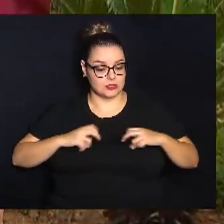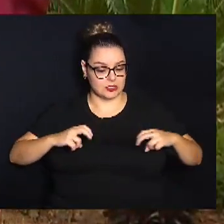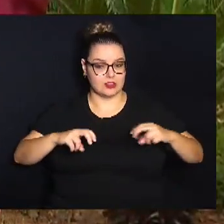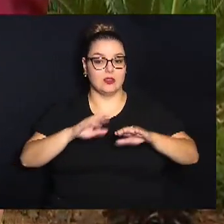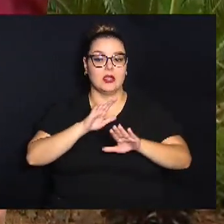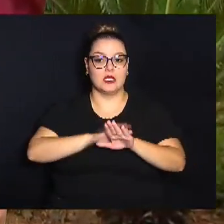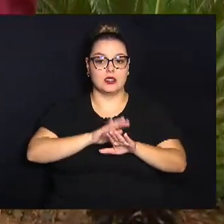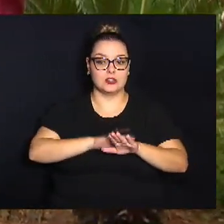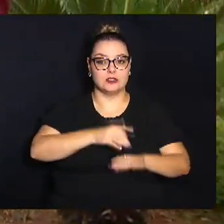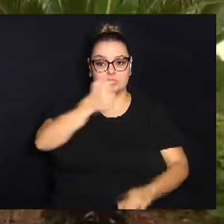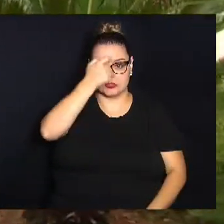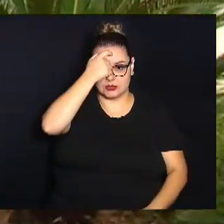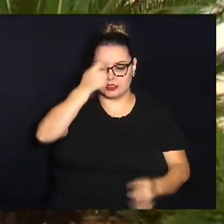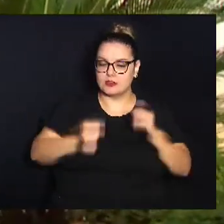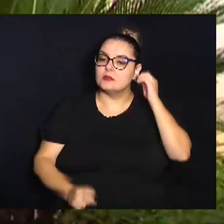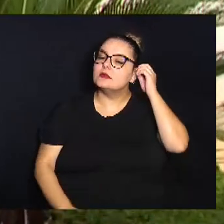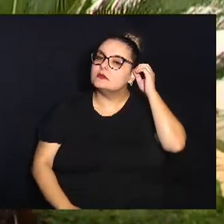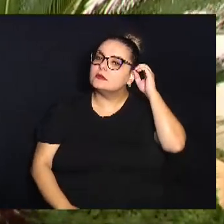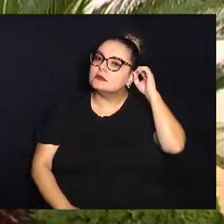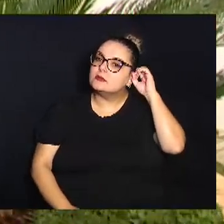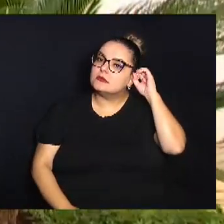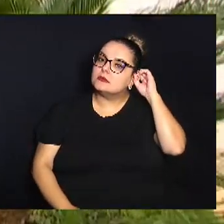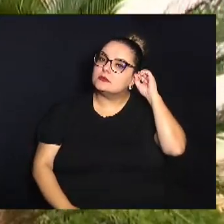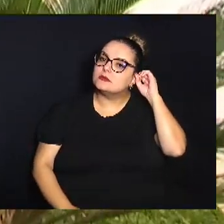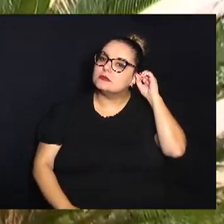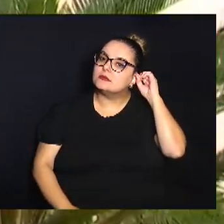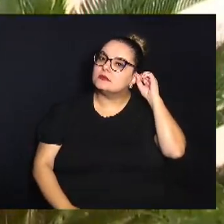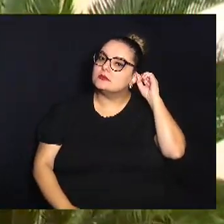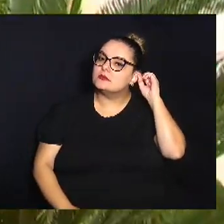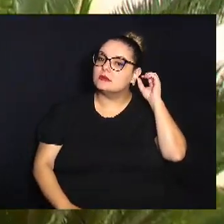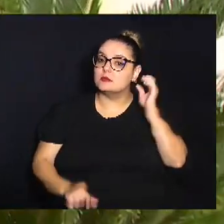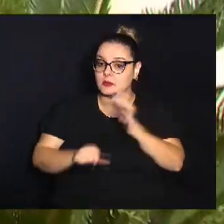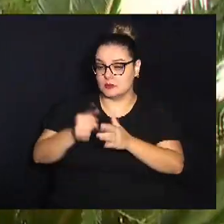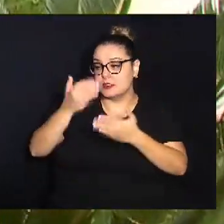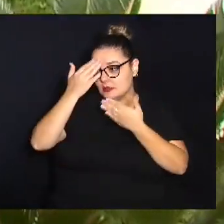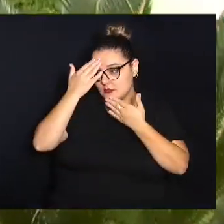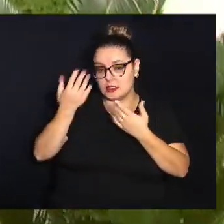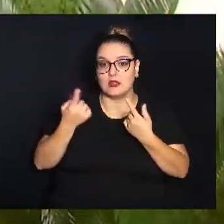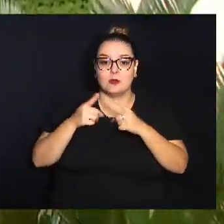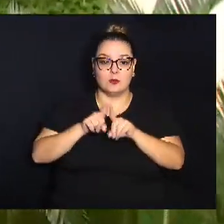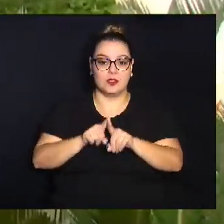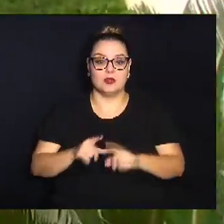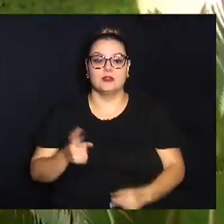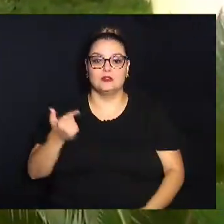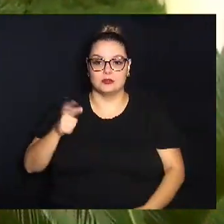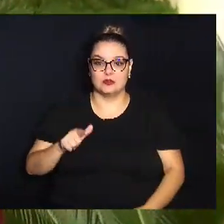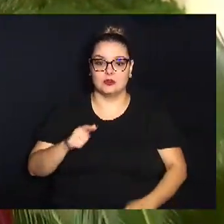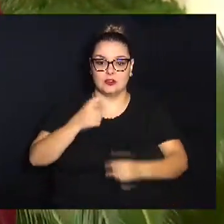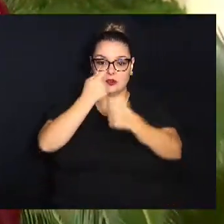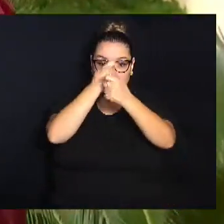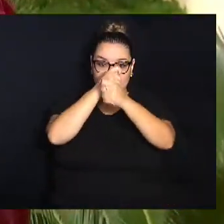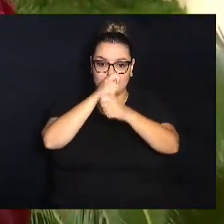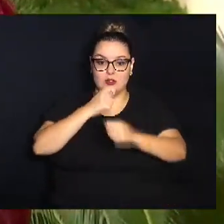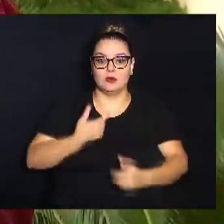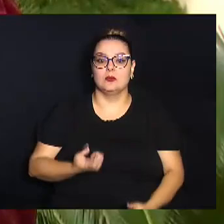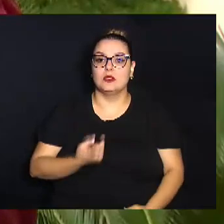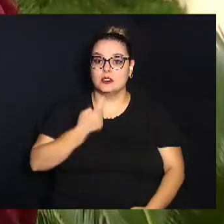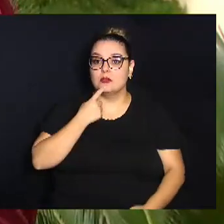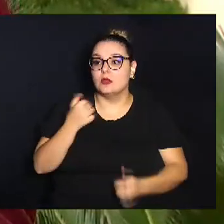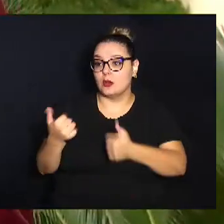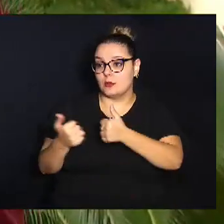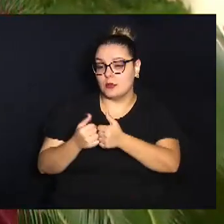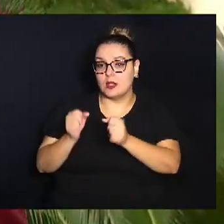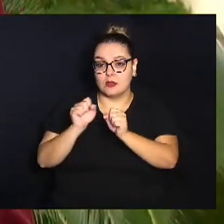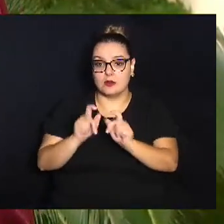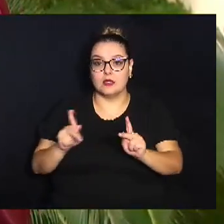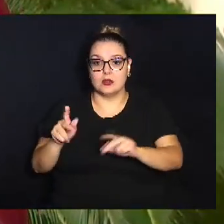de conscientização? Bom, primeiro eu quero agradecer também, né, a parceria mais uma vez com a PUC, né, a PUC Campinas, que fica aqui tão pertinho do Shopping